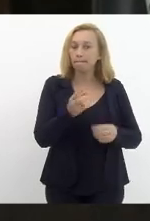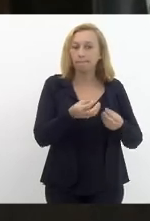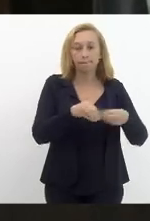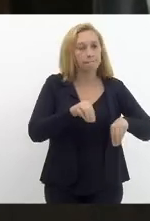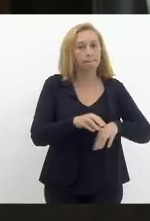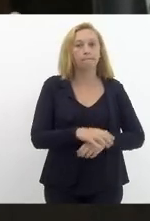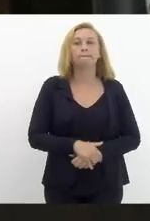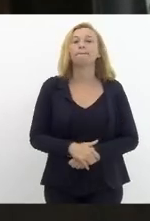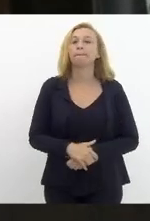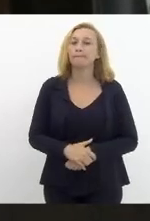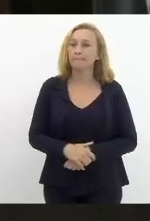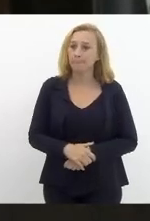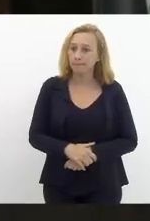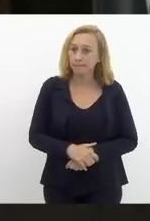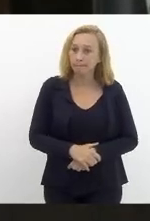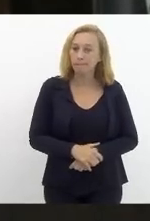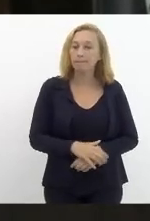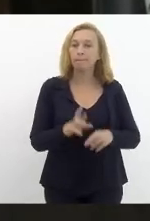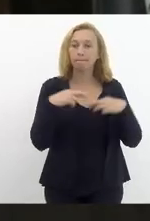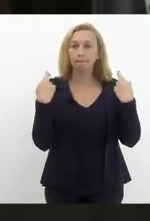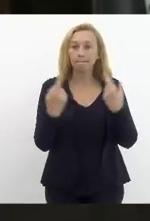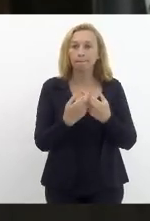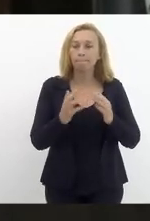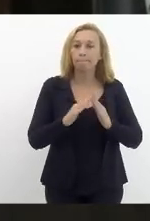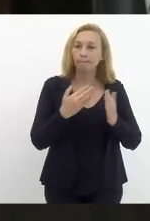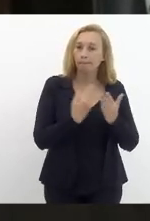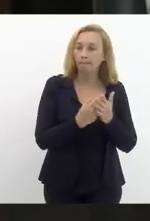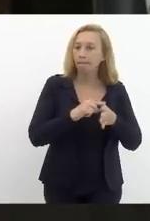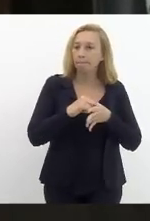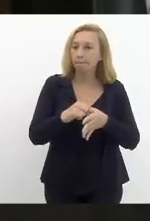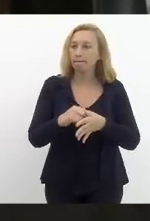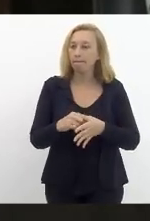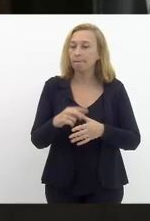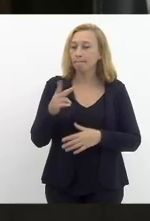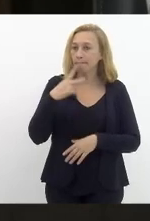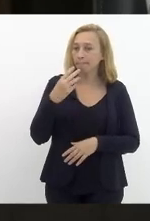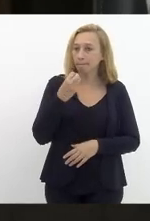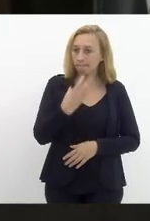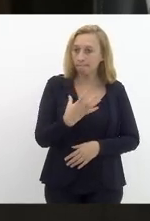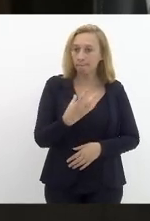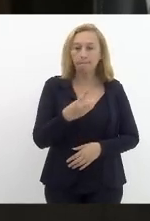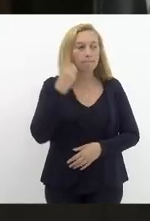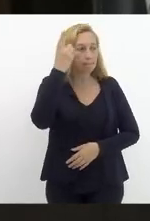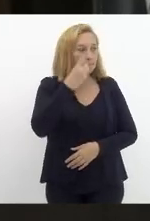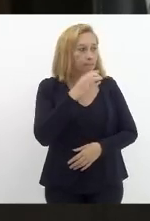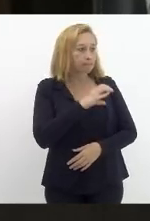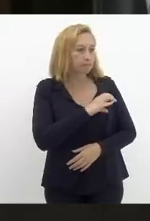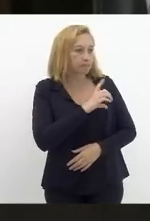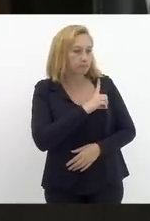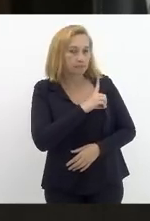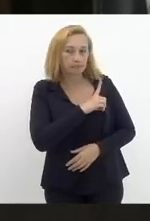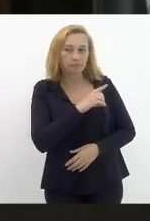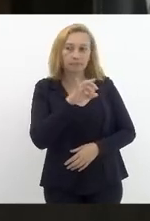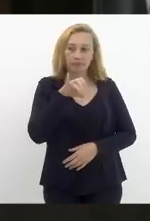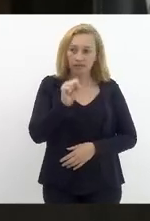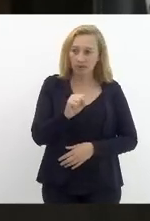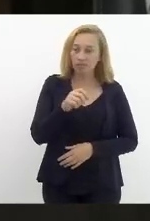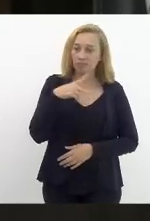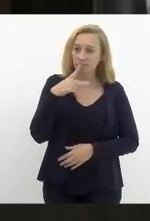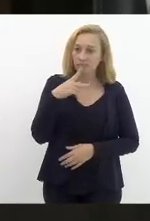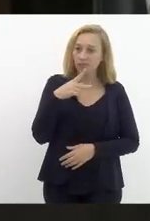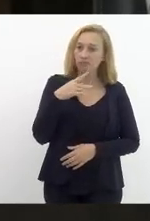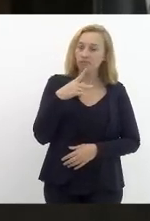prejudicado. Tivemos uma reunião no Colégio de Líderes, ela fez isso muito bem. O deputado Carlos Augusto falou